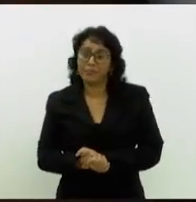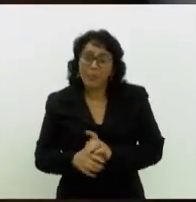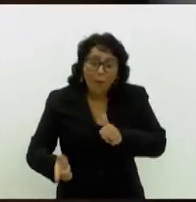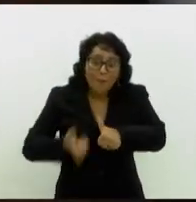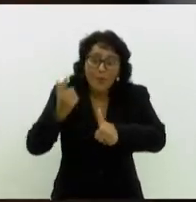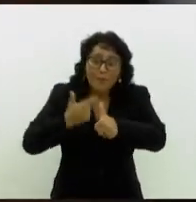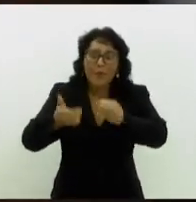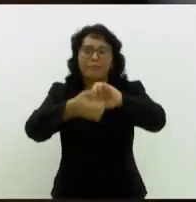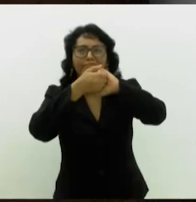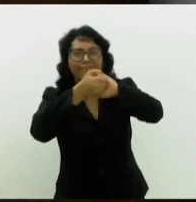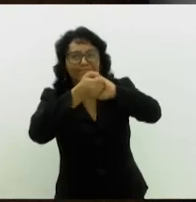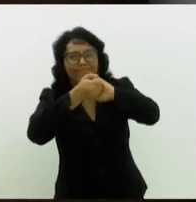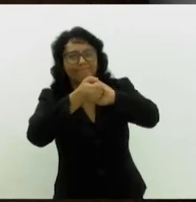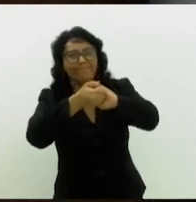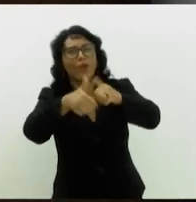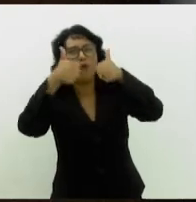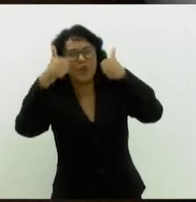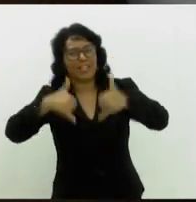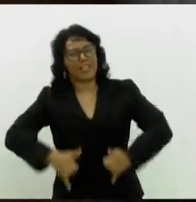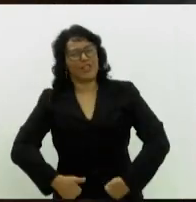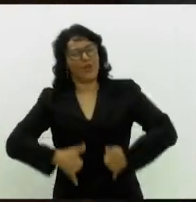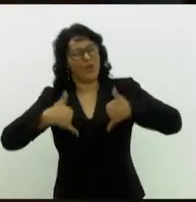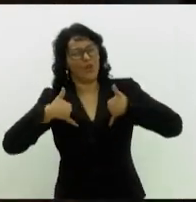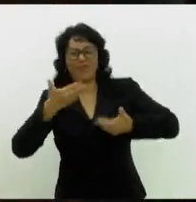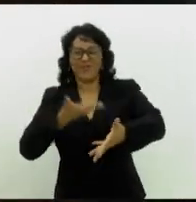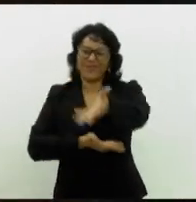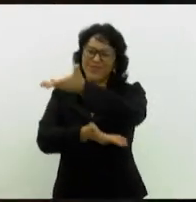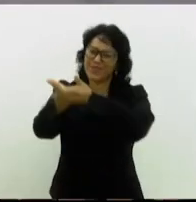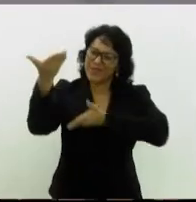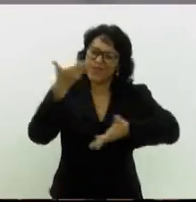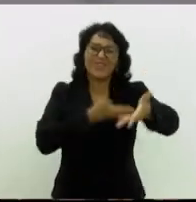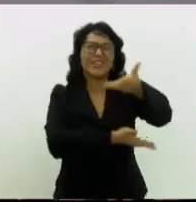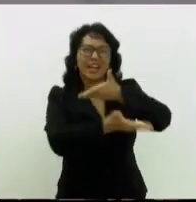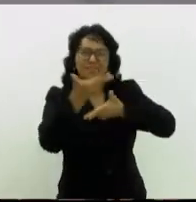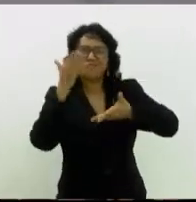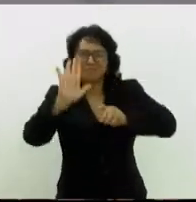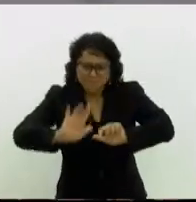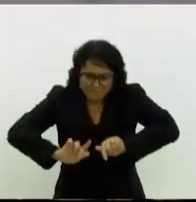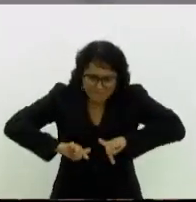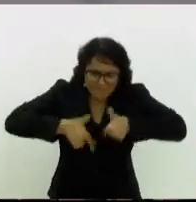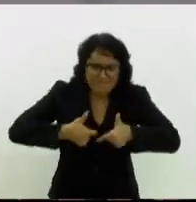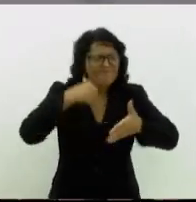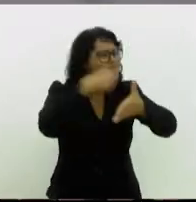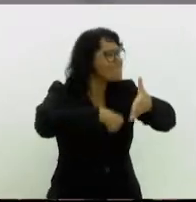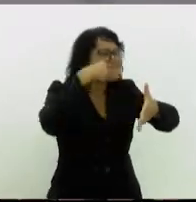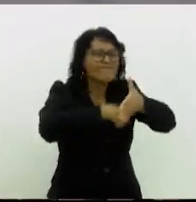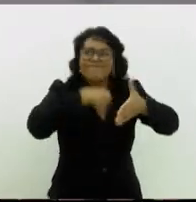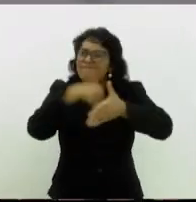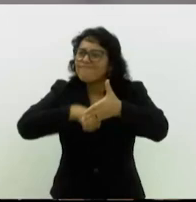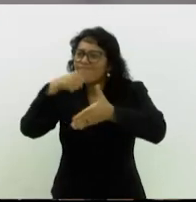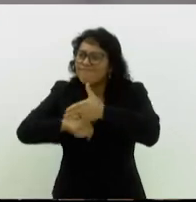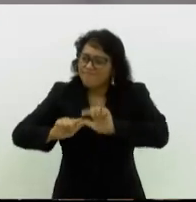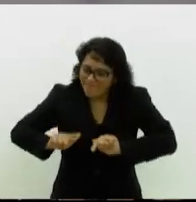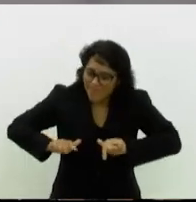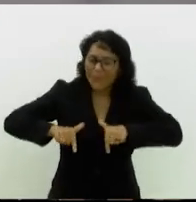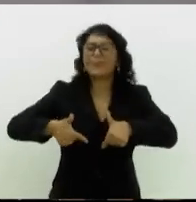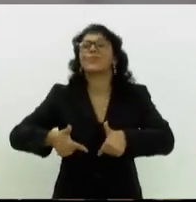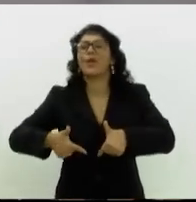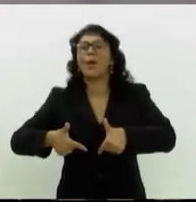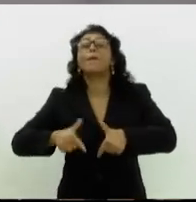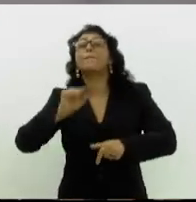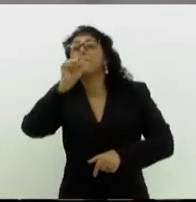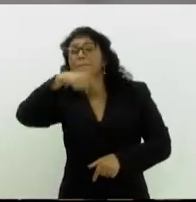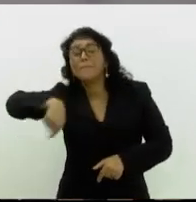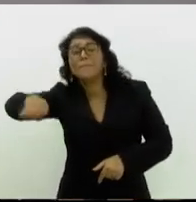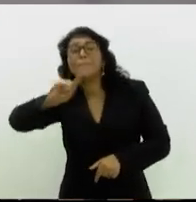aqui vocês são orgulho nosso por essa disposição de lutar não por vocês mas pelo povo do Rio de